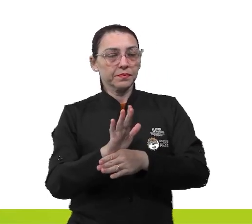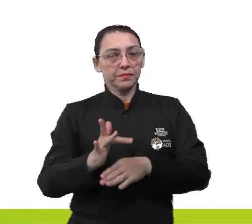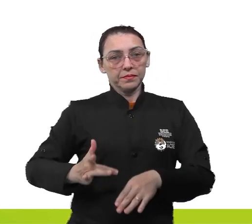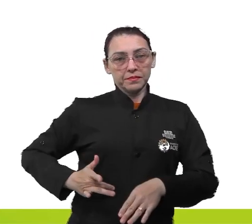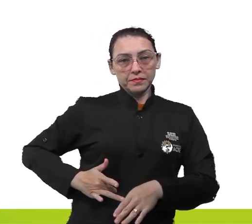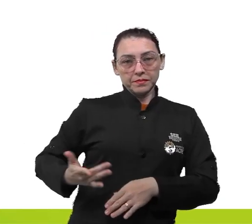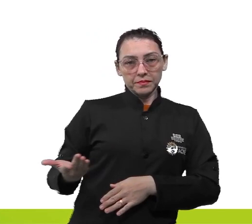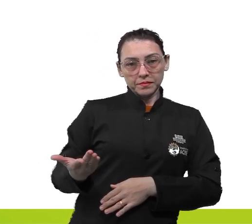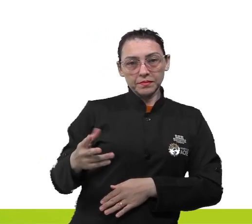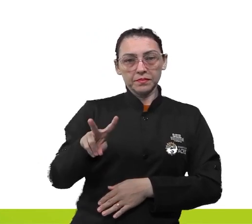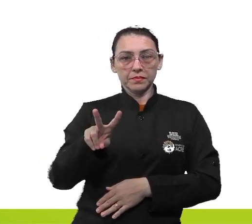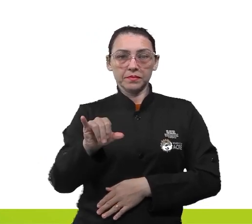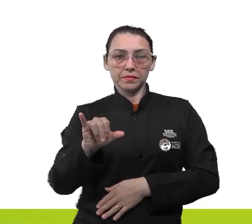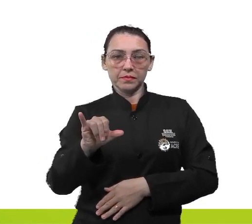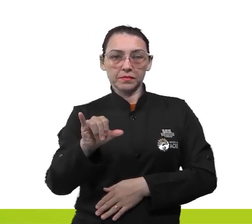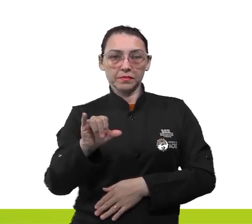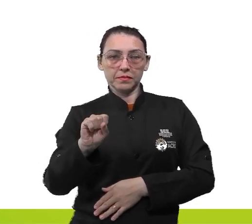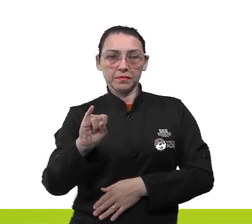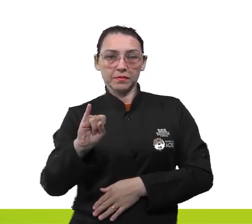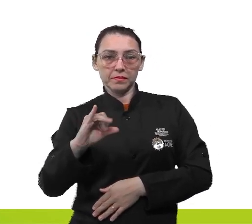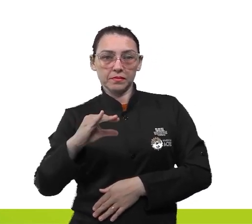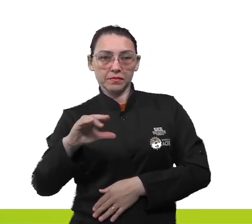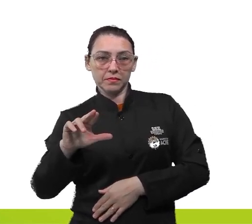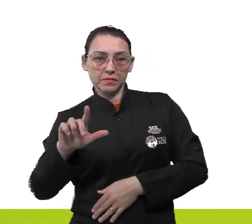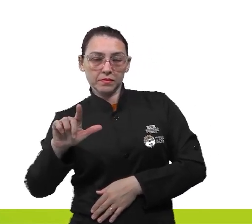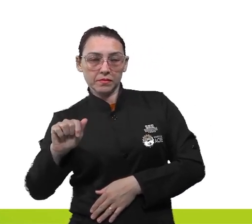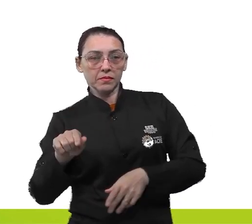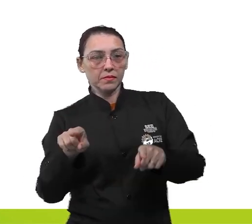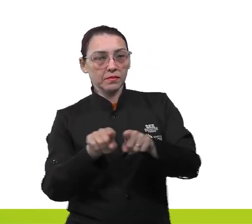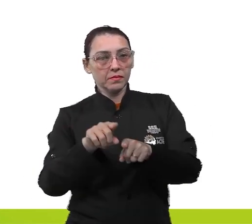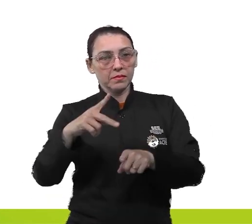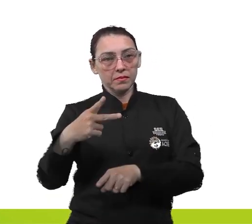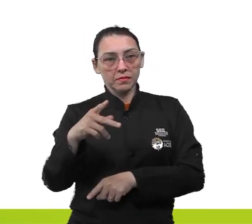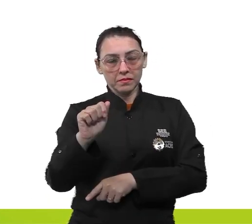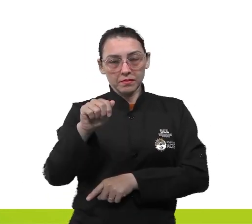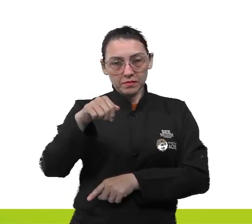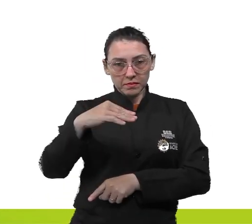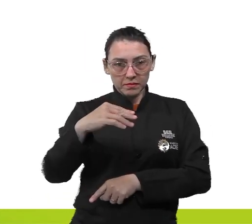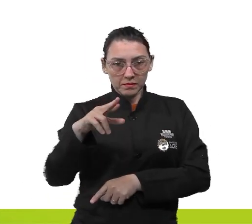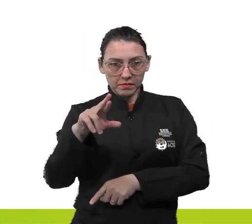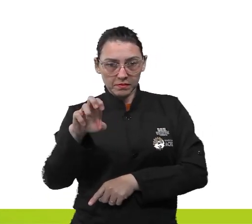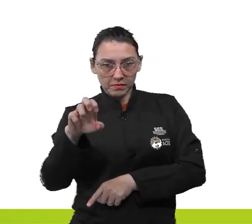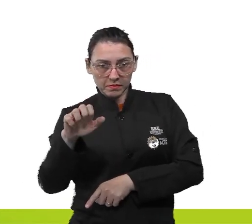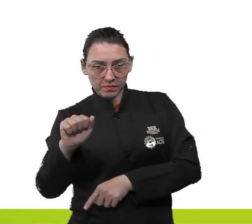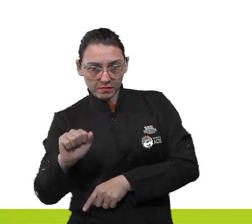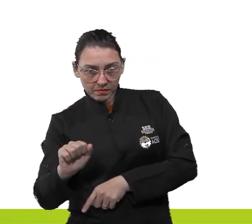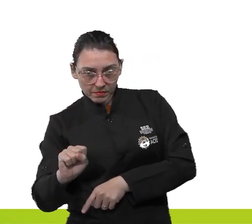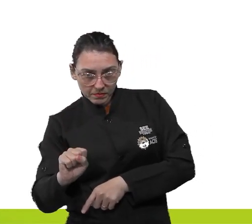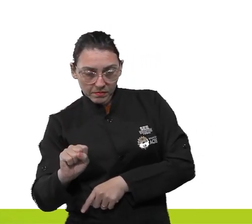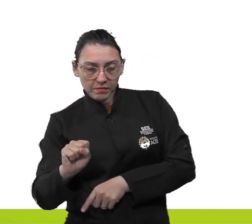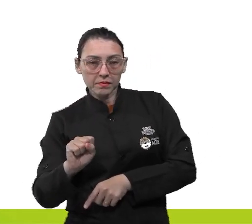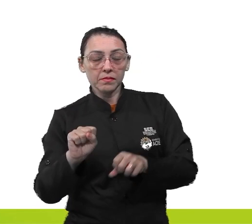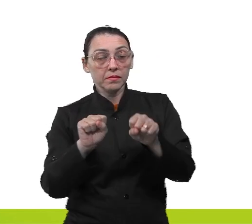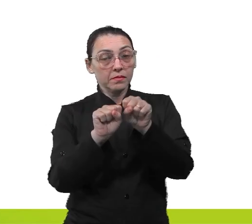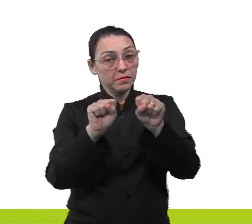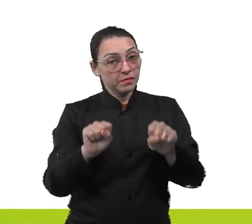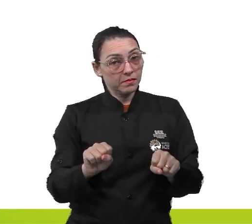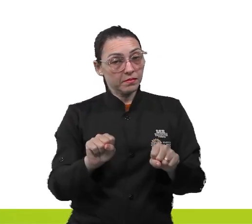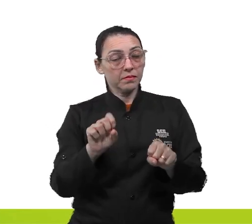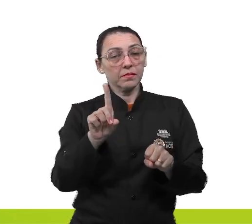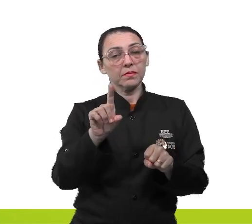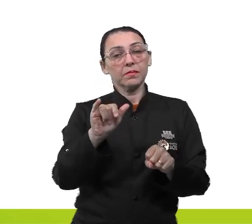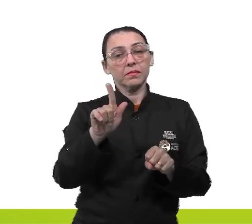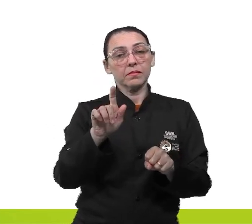da vesícula biliar e do pâncreas. Sim, pessoal, esses órgãos fazem parte do sistema digestório.